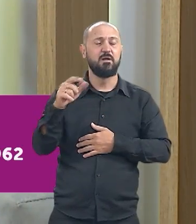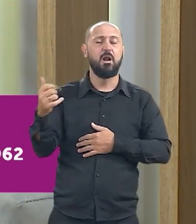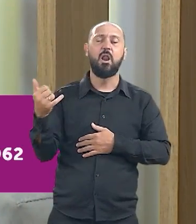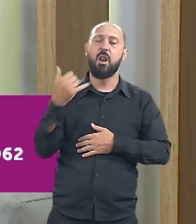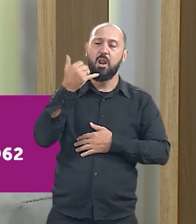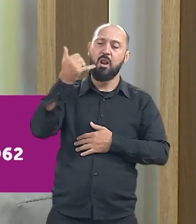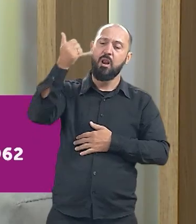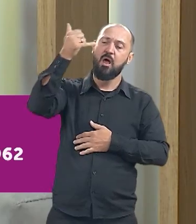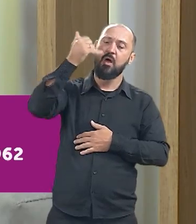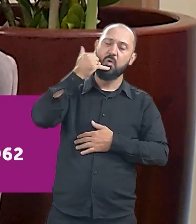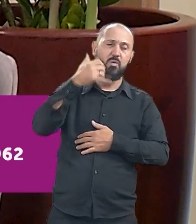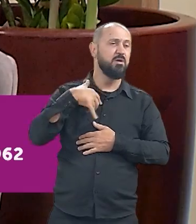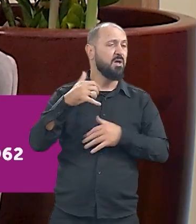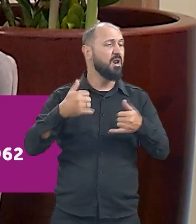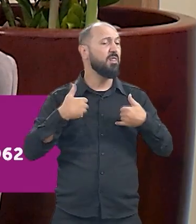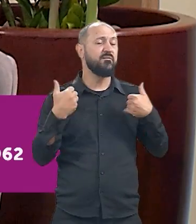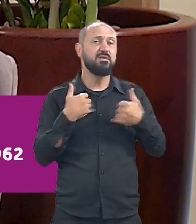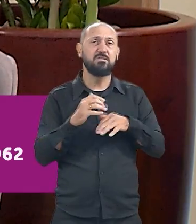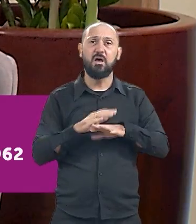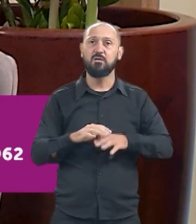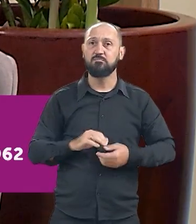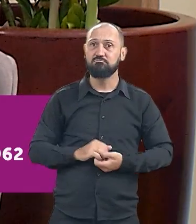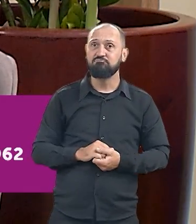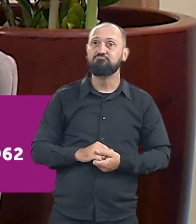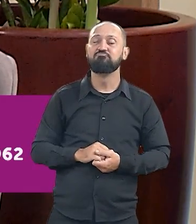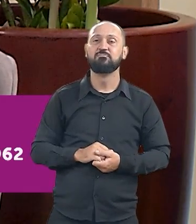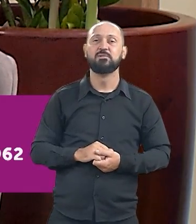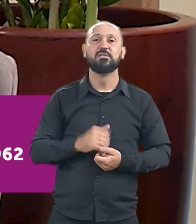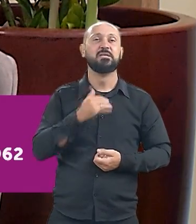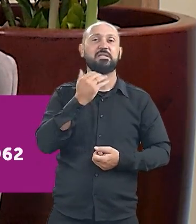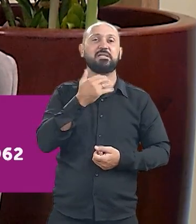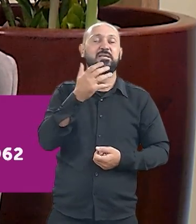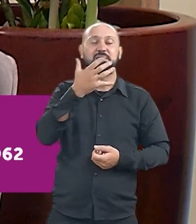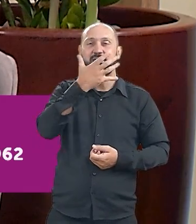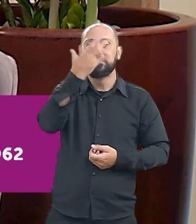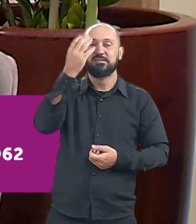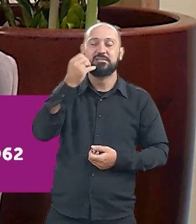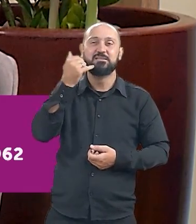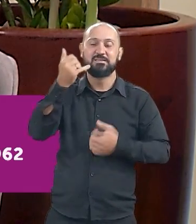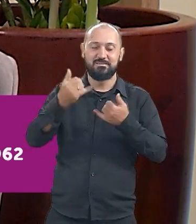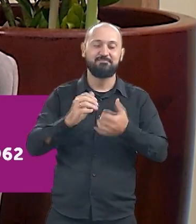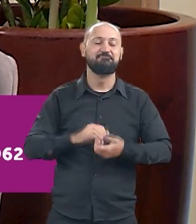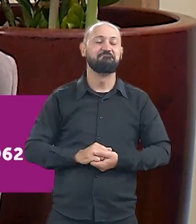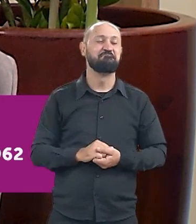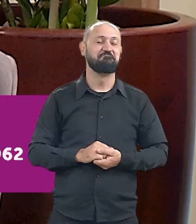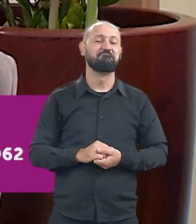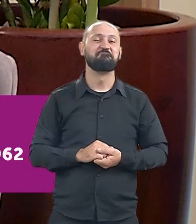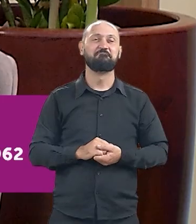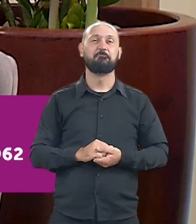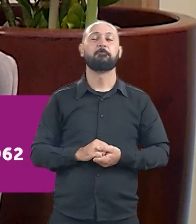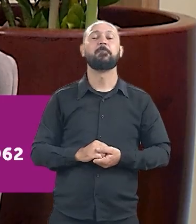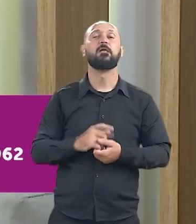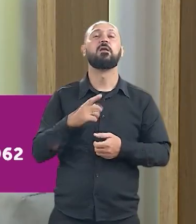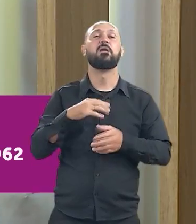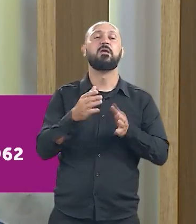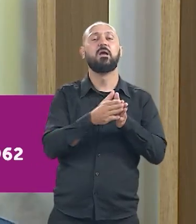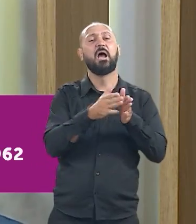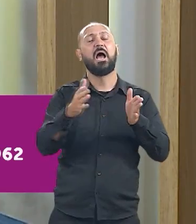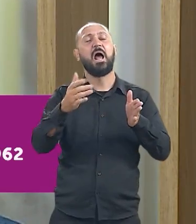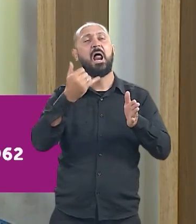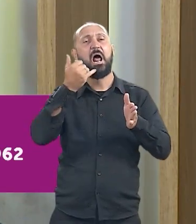aniversário dela. E às vezes ninguém lembrou do aniversário. Exatamente. E o tempo de duração das ligações